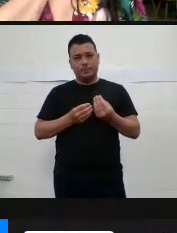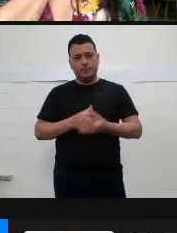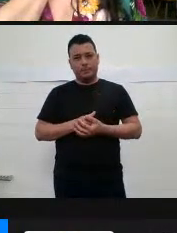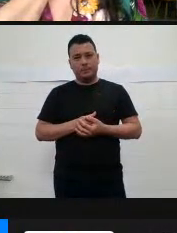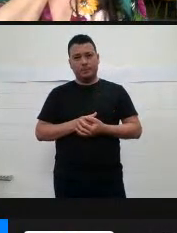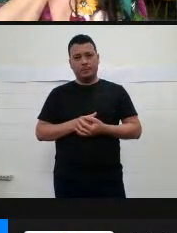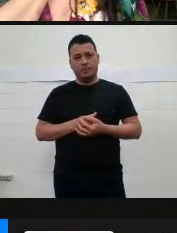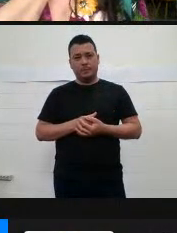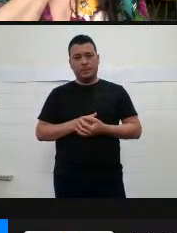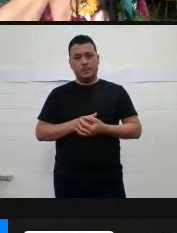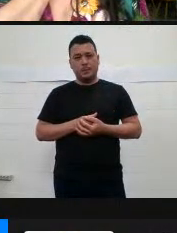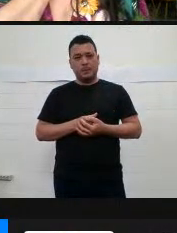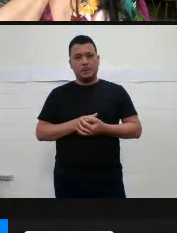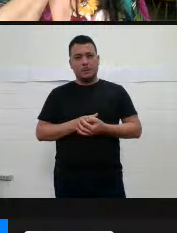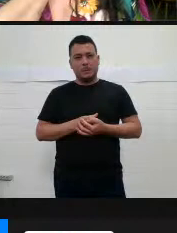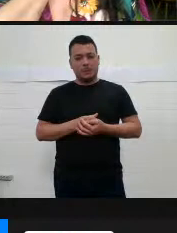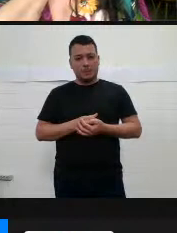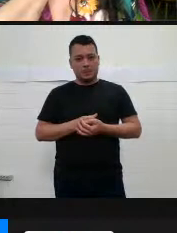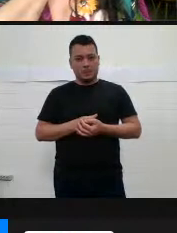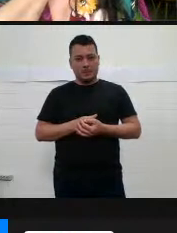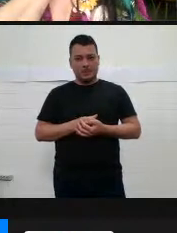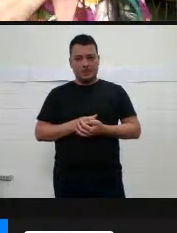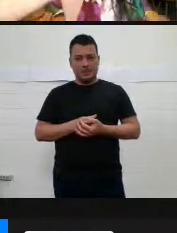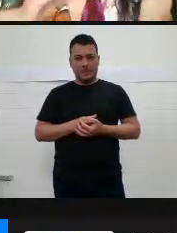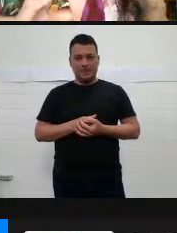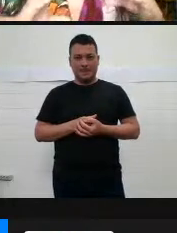de alguma maneira,